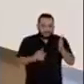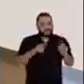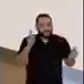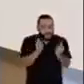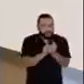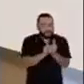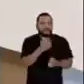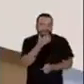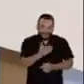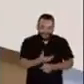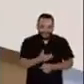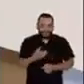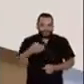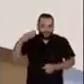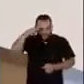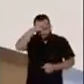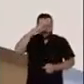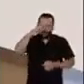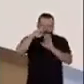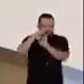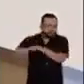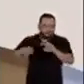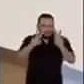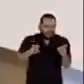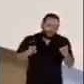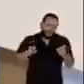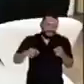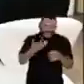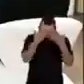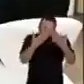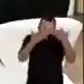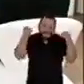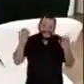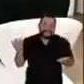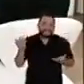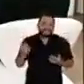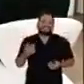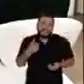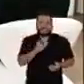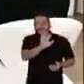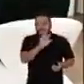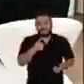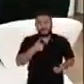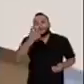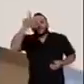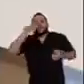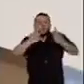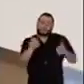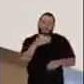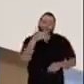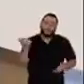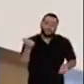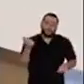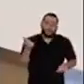natal bolsonaro não é o melhor tema família talvez a esse não há um outro tema